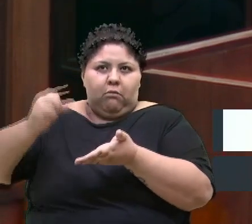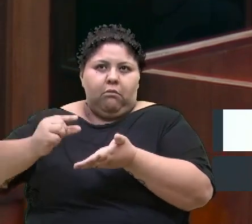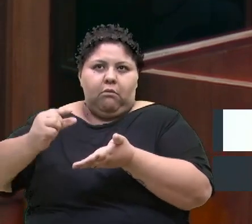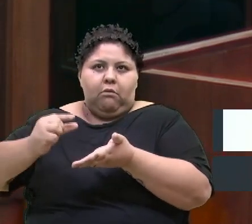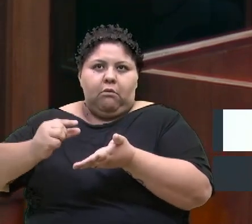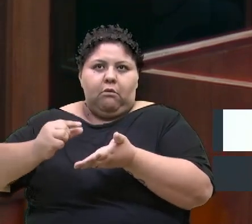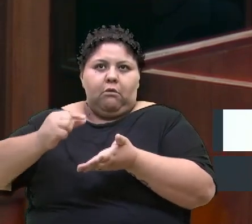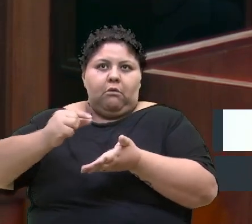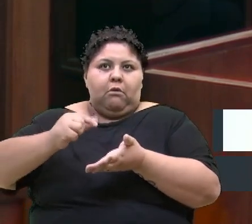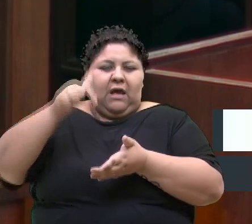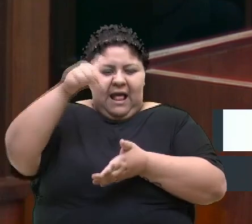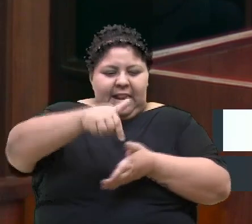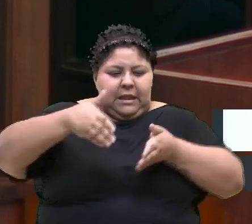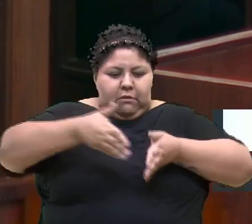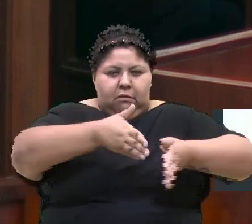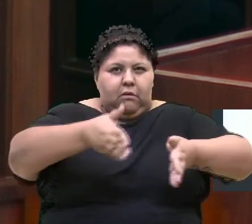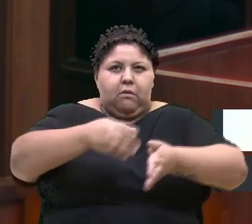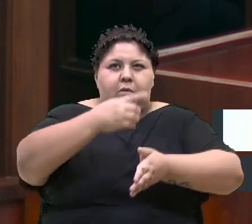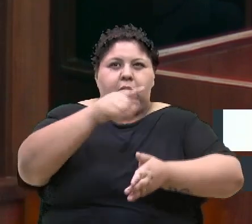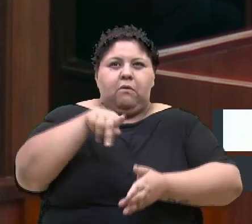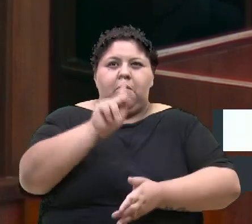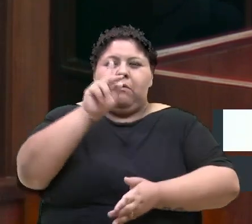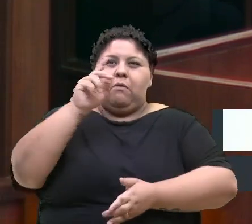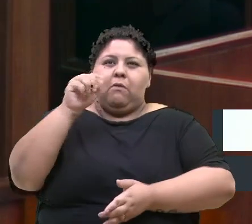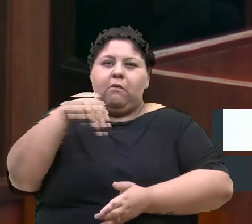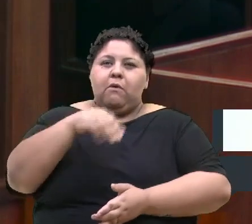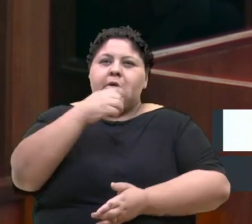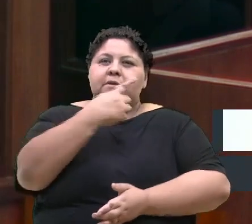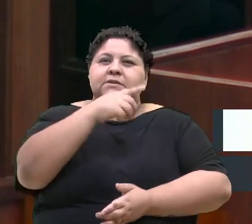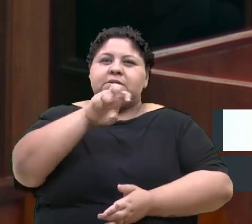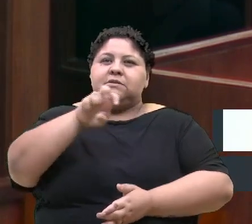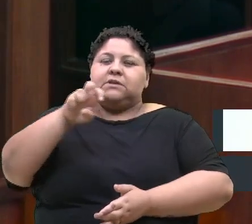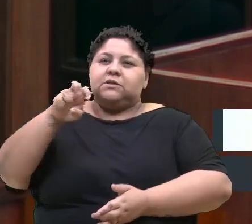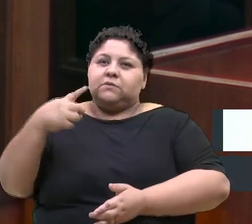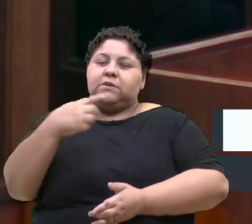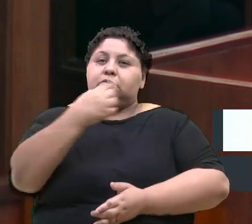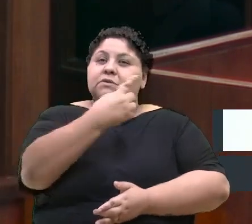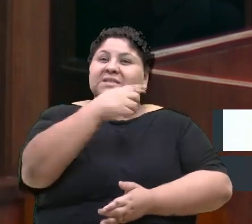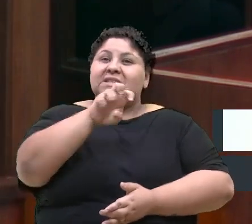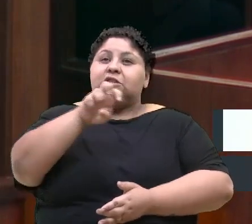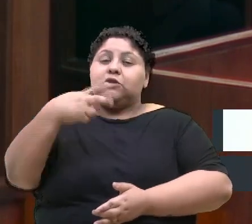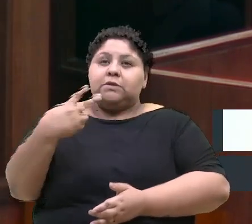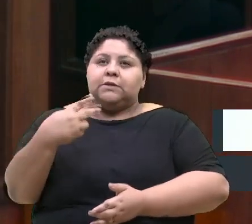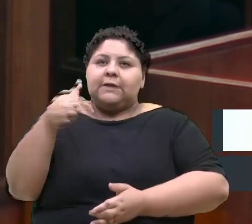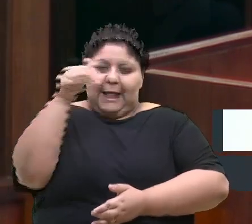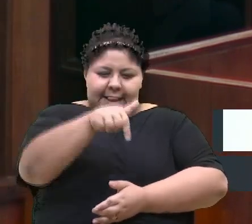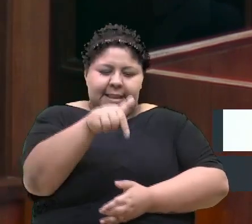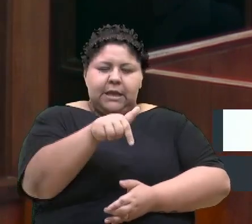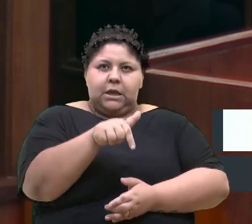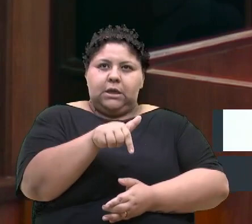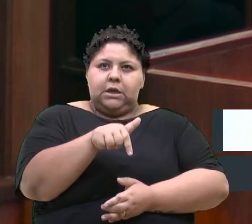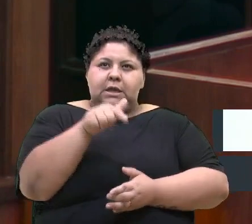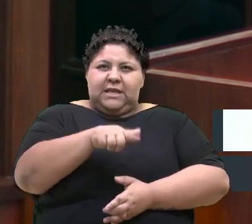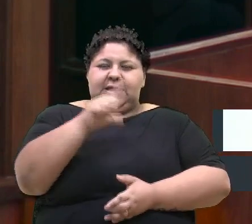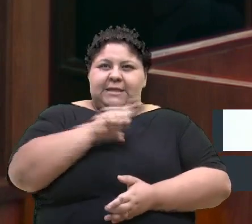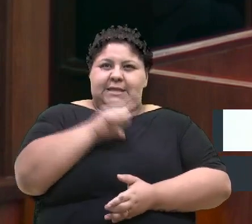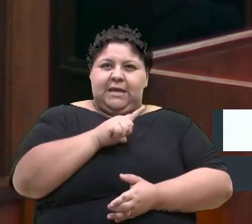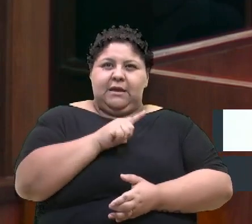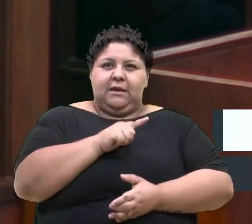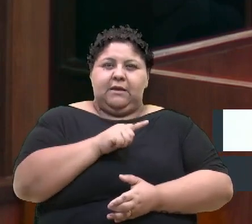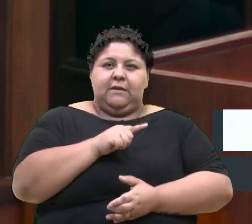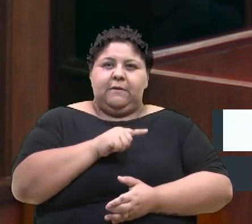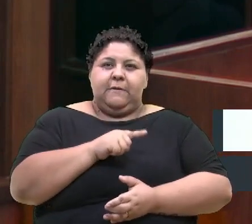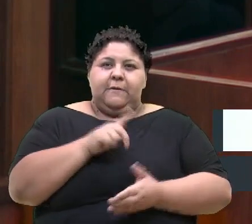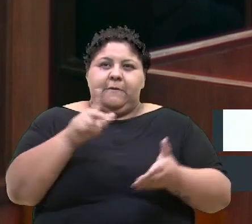quilômetro 151 e o quilômetro 152, naquele espaço ali, aonde tem esse afunilamento